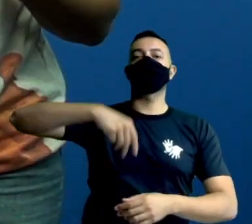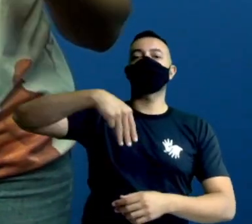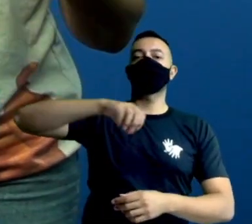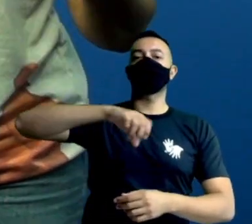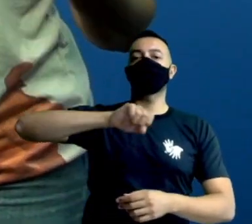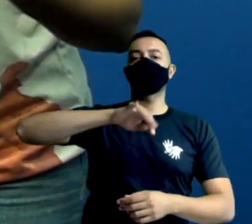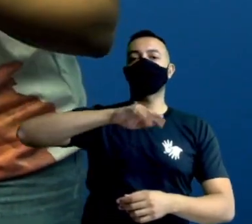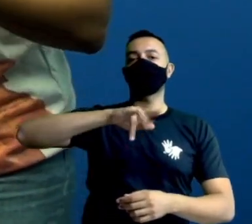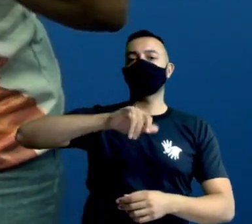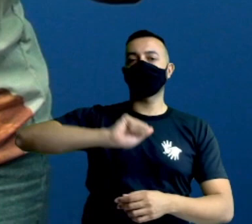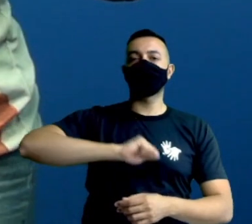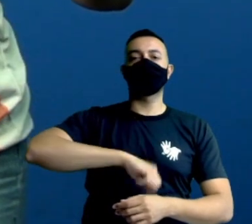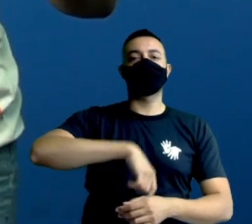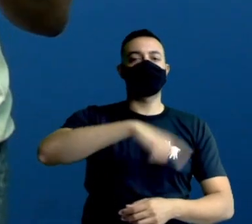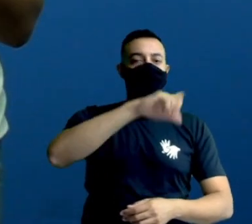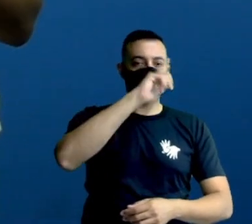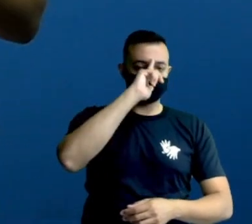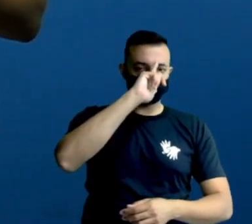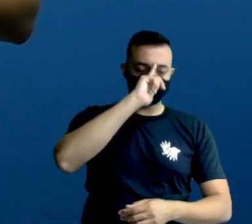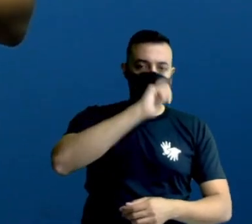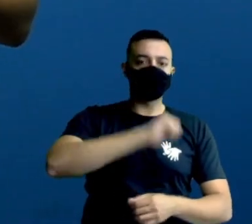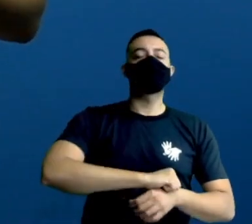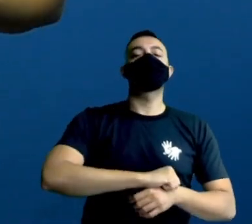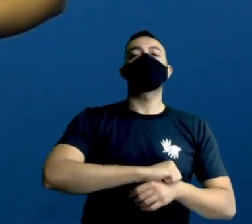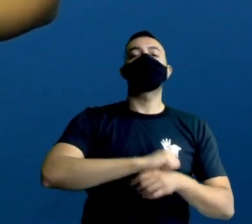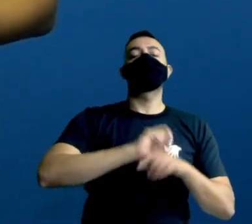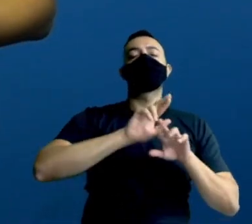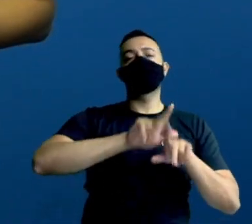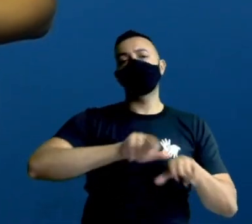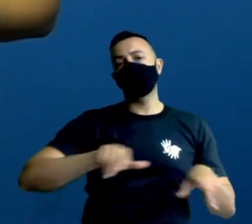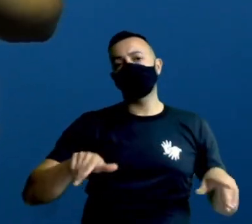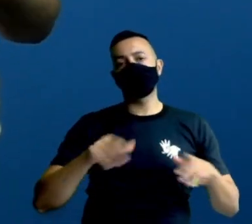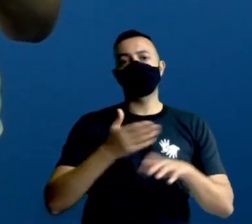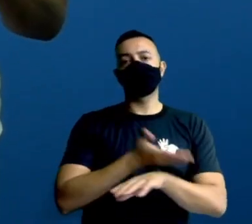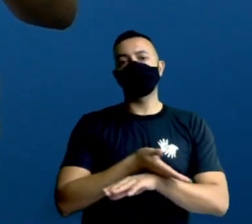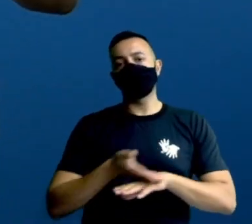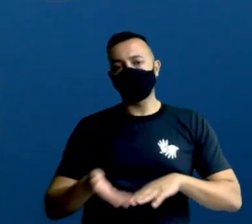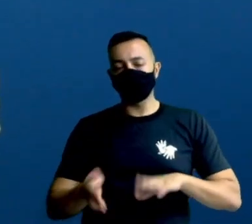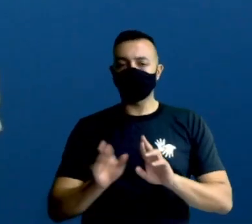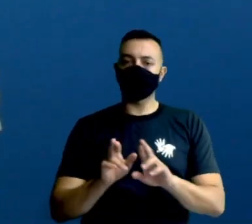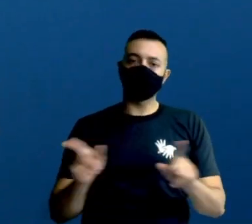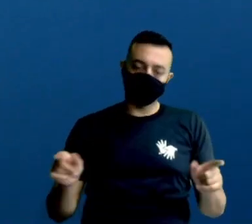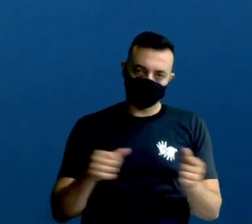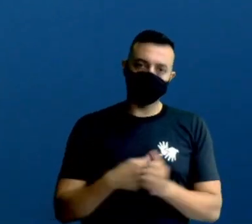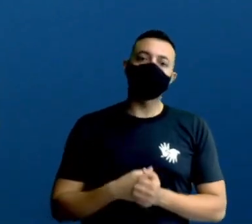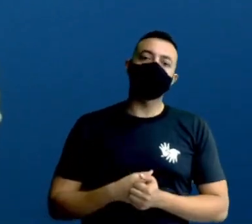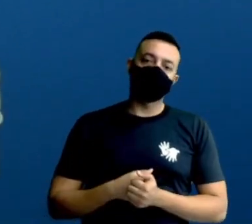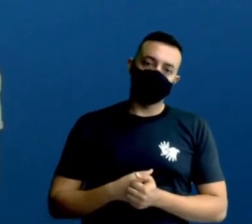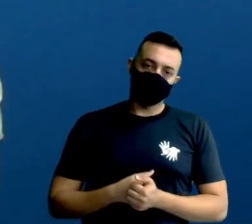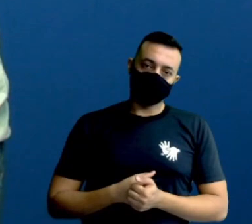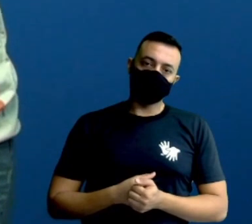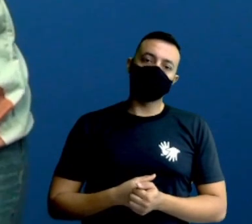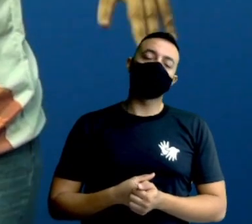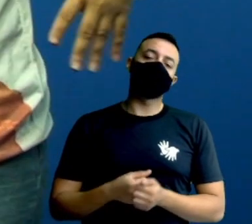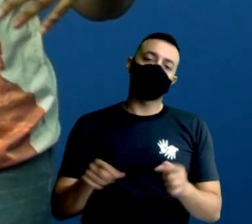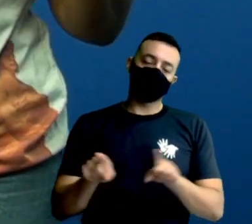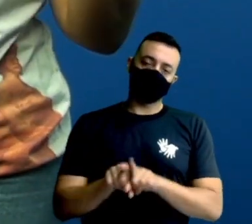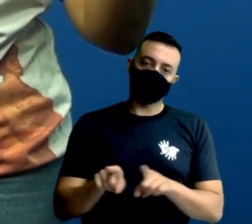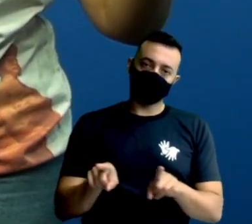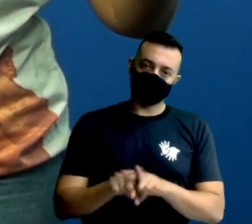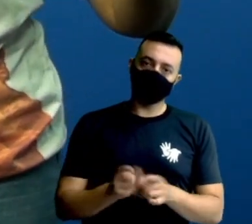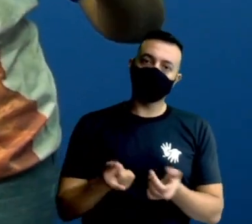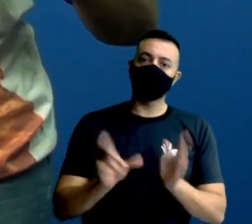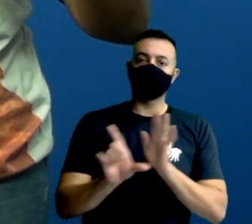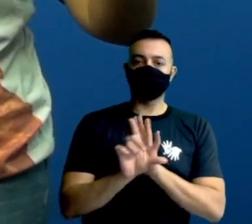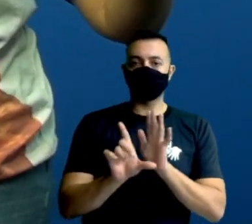Mesopotâmia, da Grécia, enfim, eles tinham costumes diferentes. Tinham, enfim, até leis,